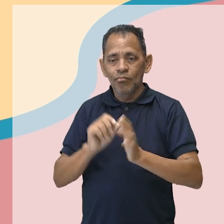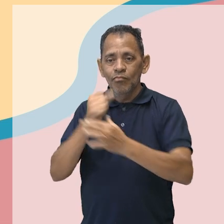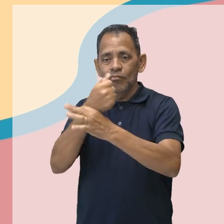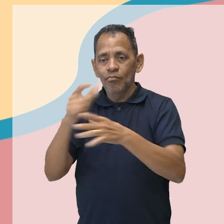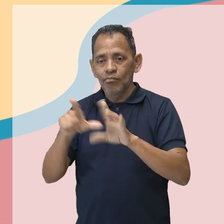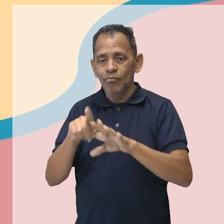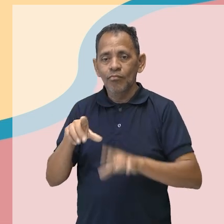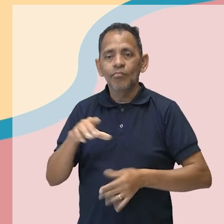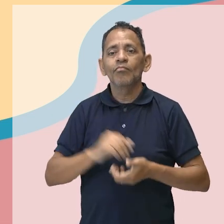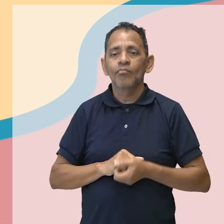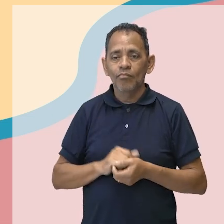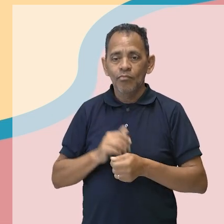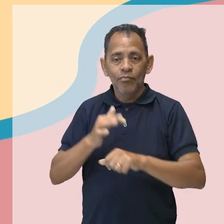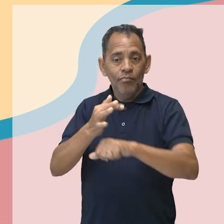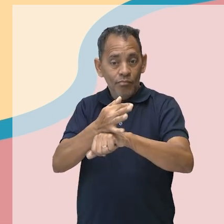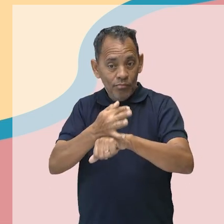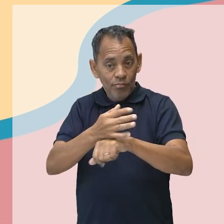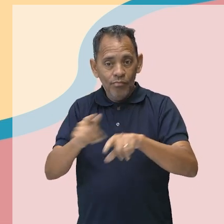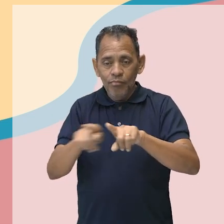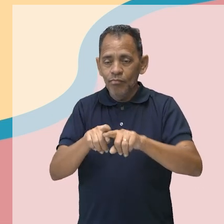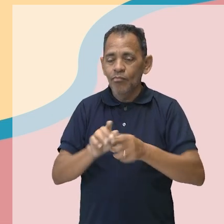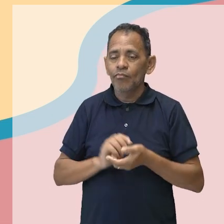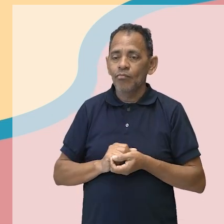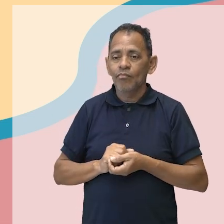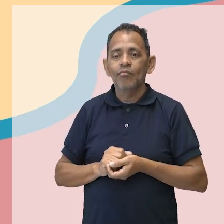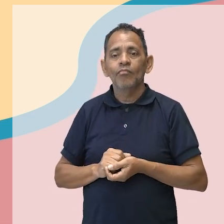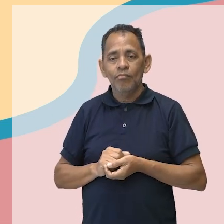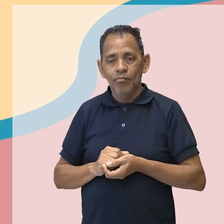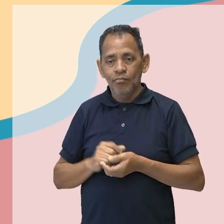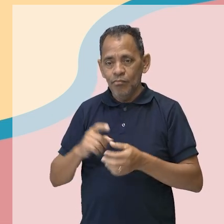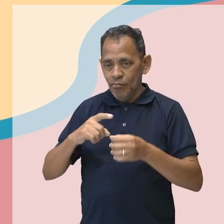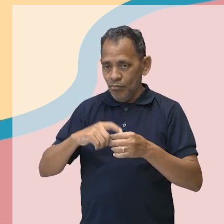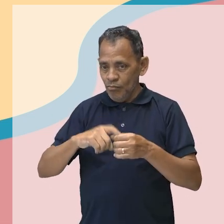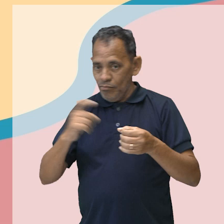pagas, licenças maternidade e paternidade e